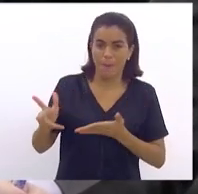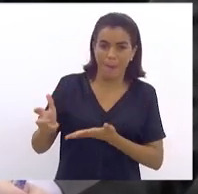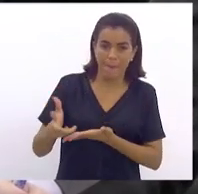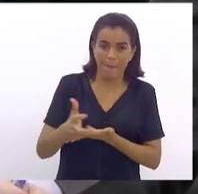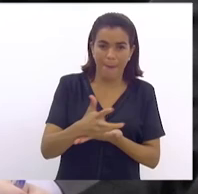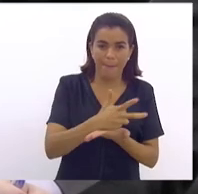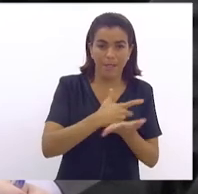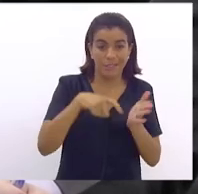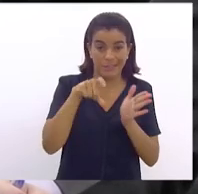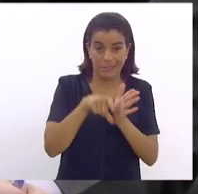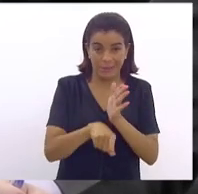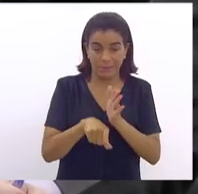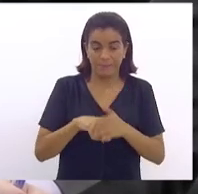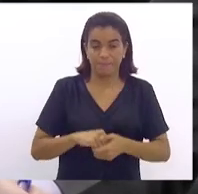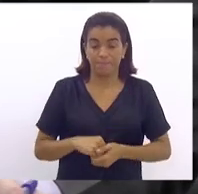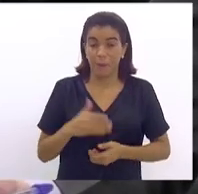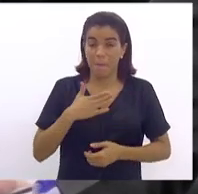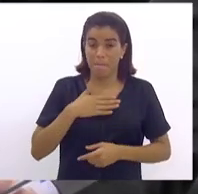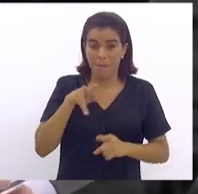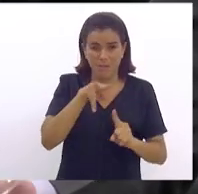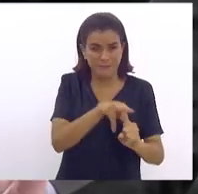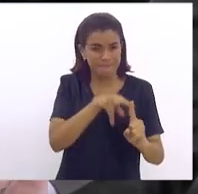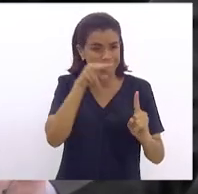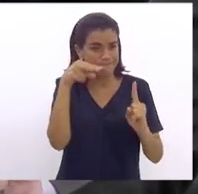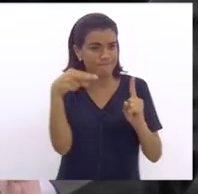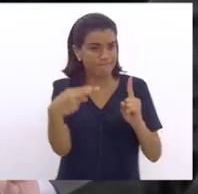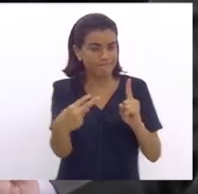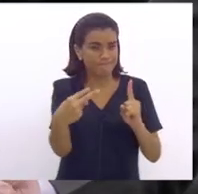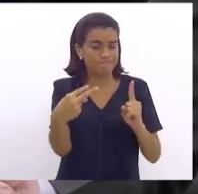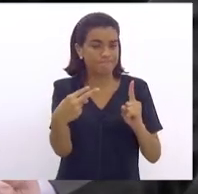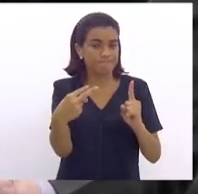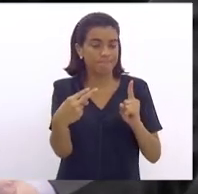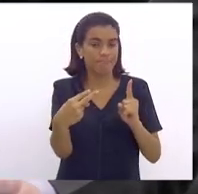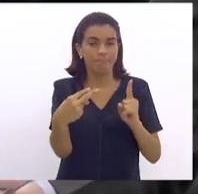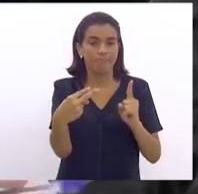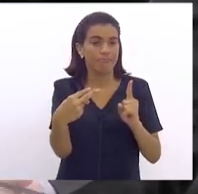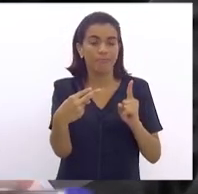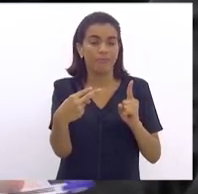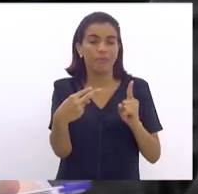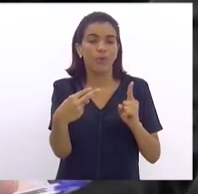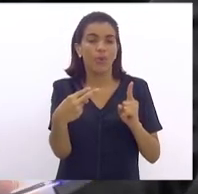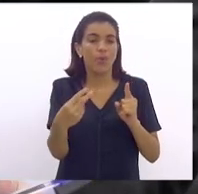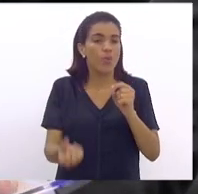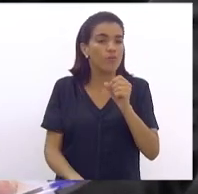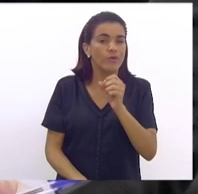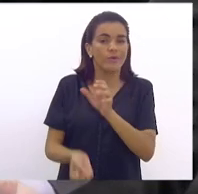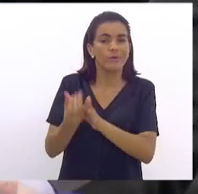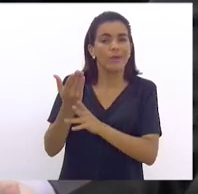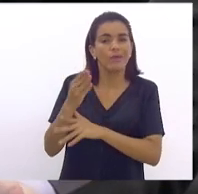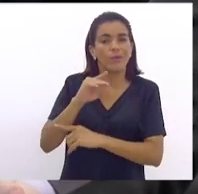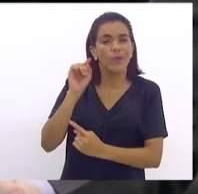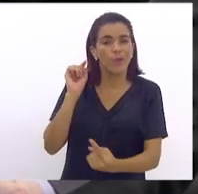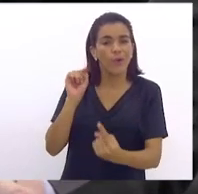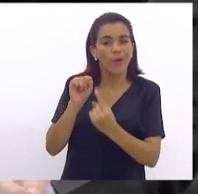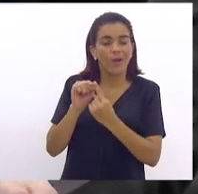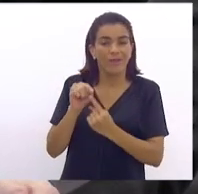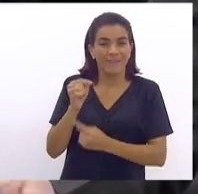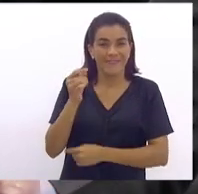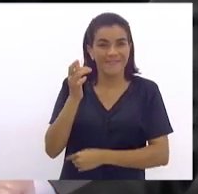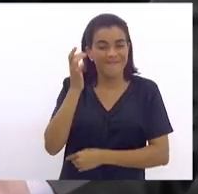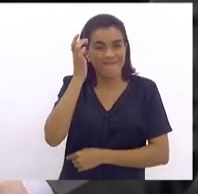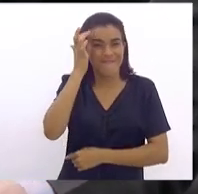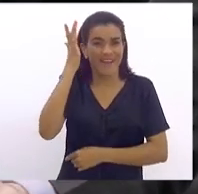Que, no meu ponto de vista, nasceu para... facilitar a